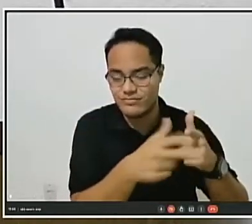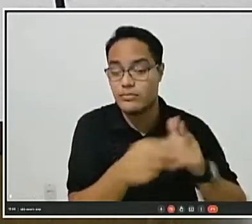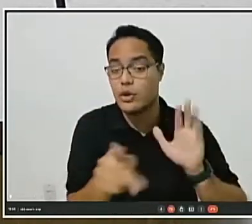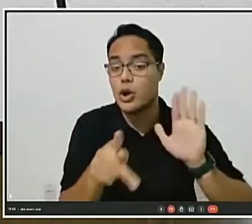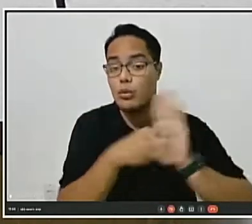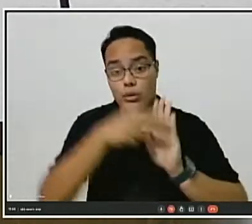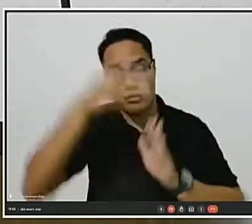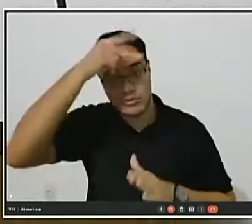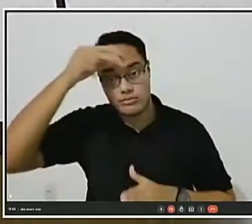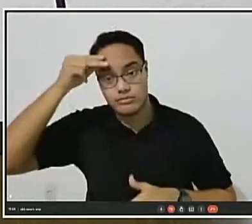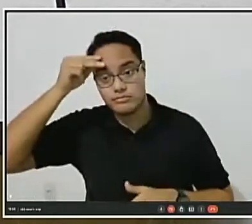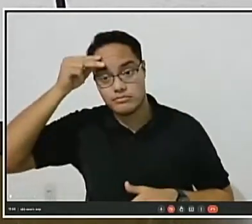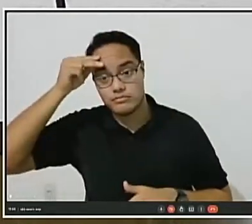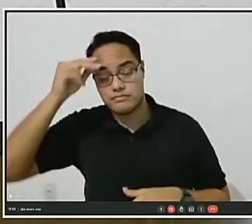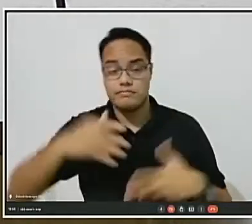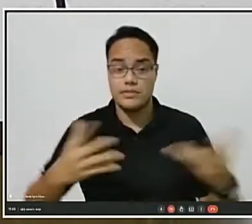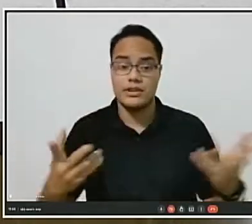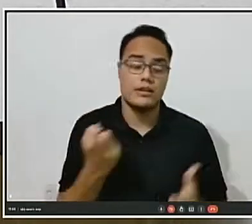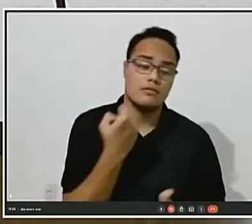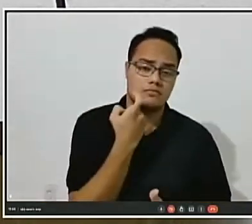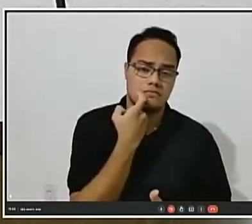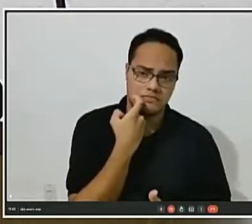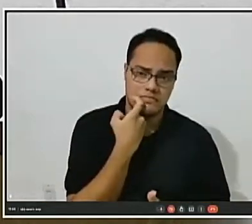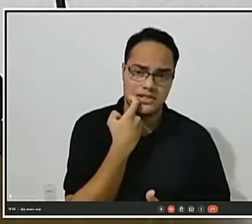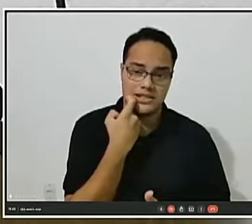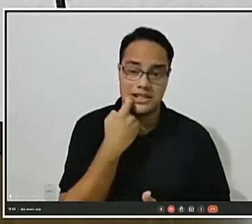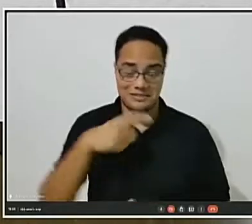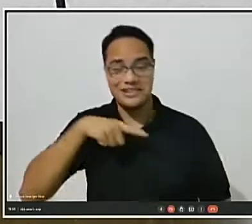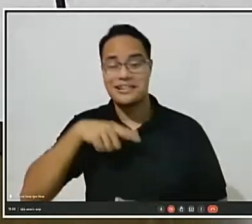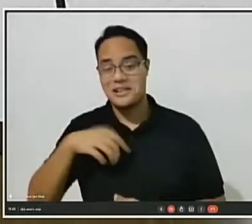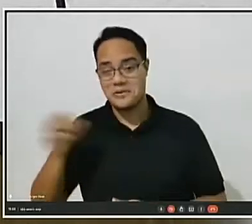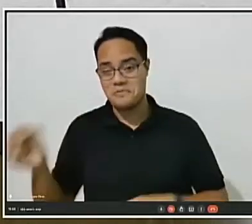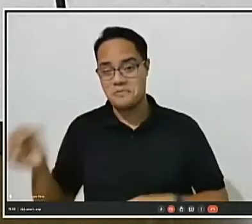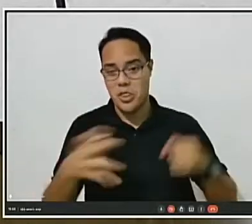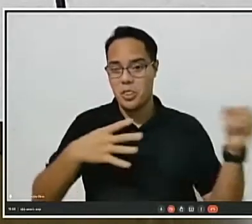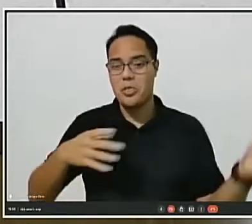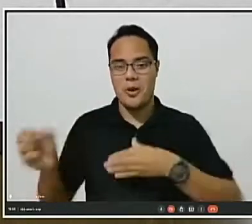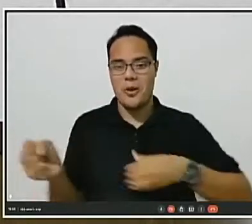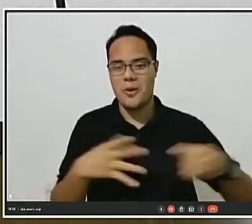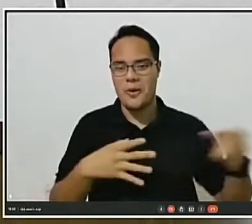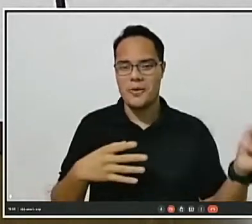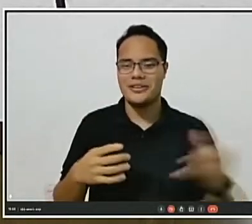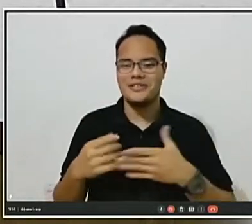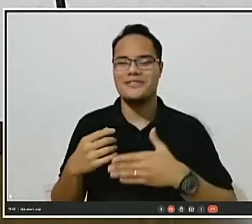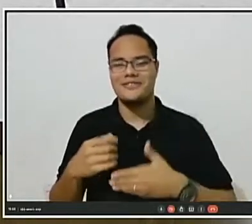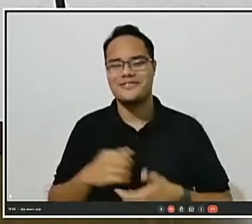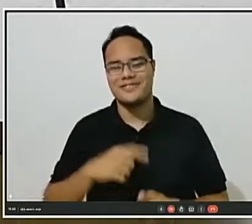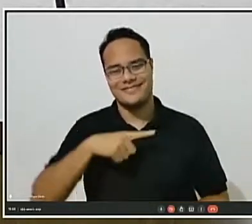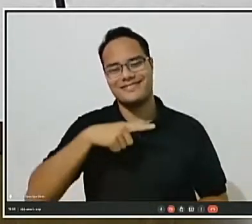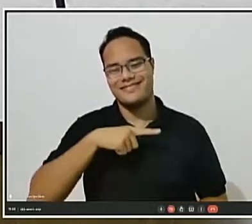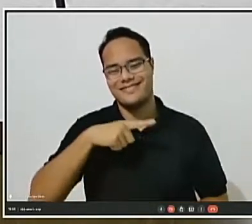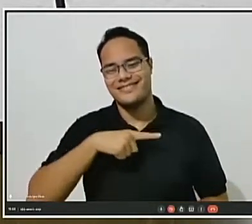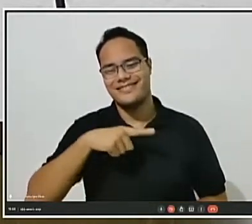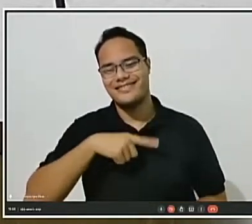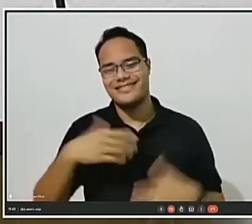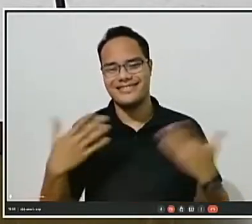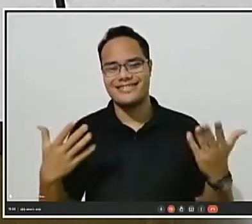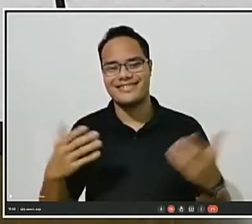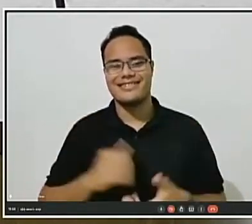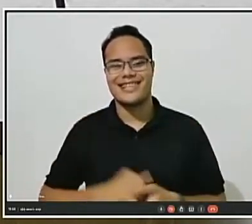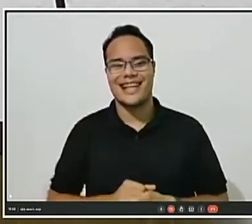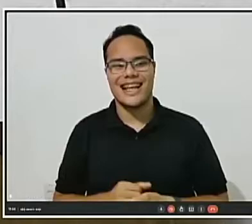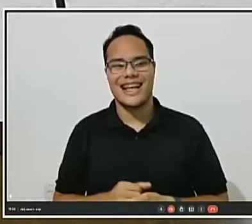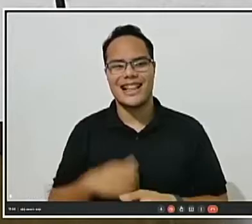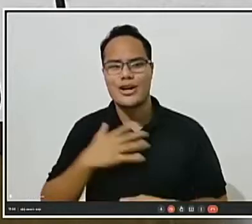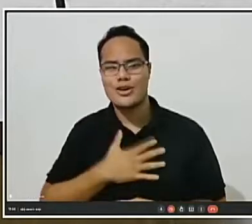Então, para sexta-feira, nós temos um monte de novidade aí. Até gostaria de... Por isso que eu gostaria de colocar.